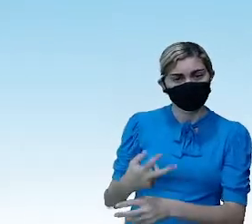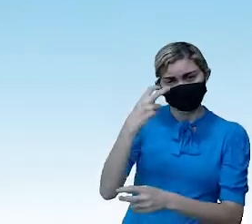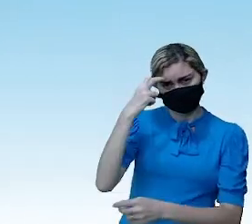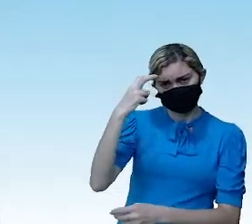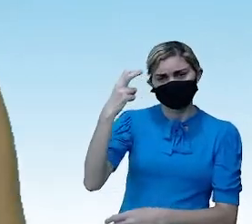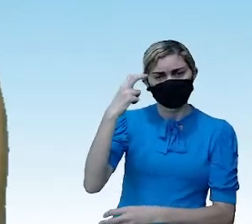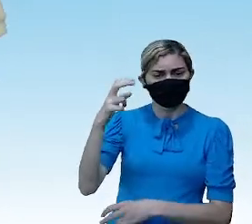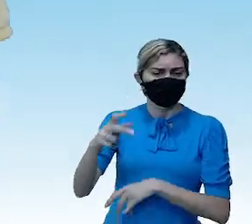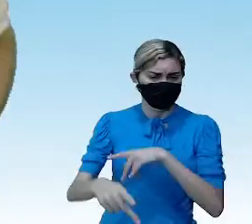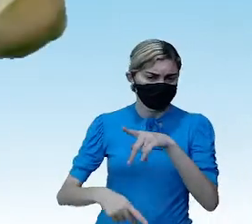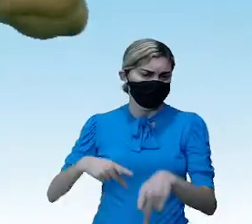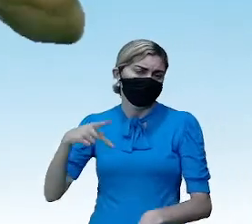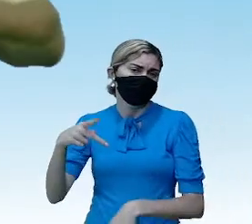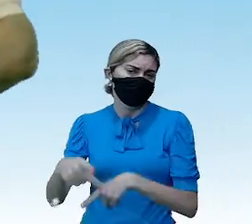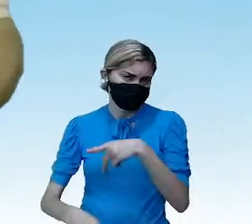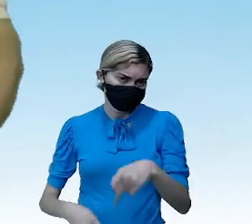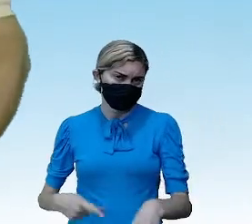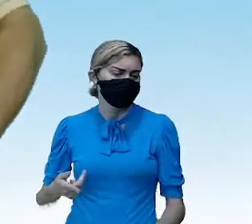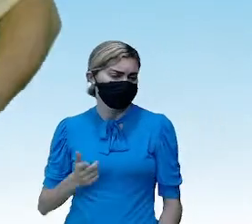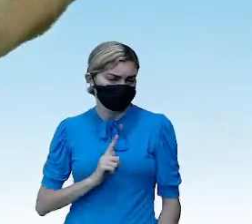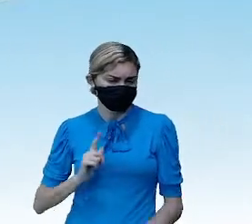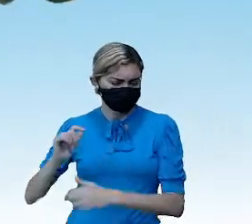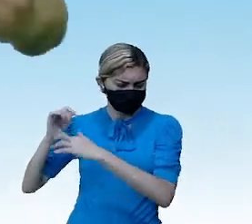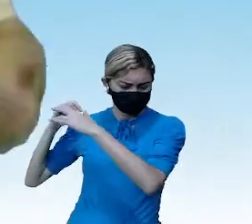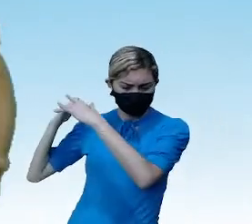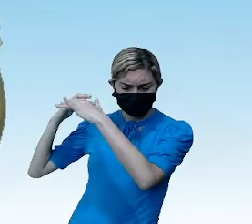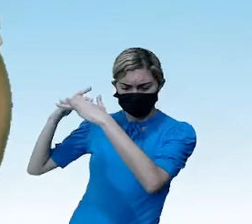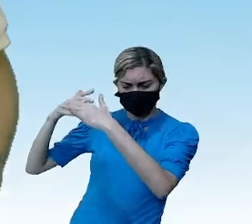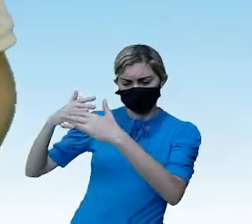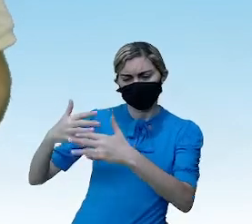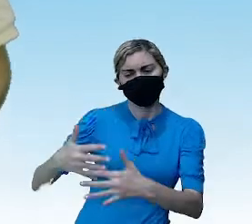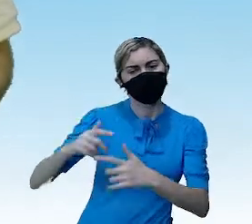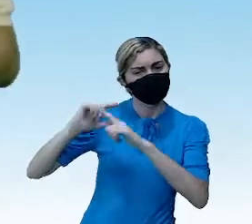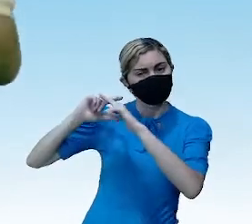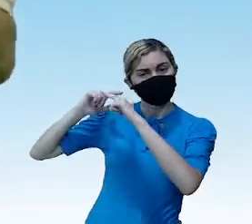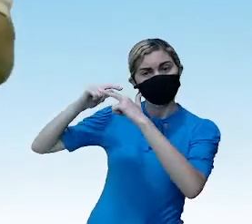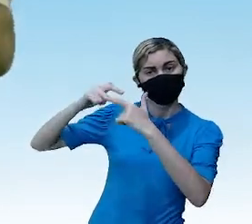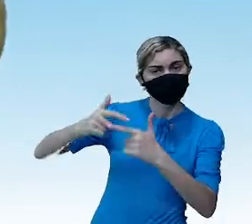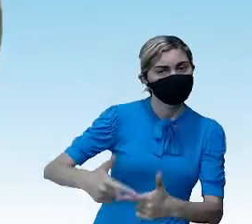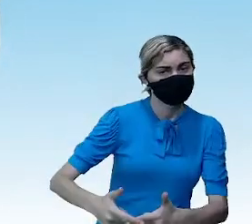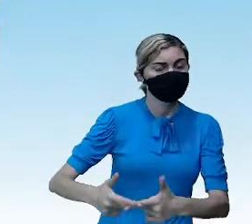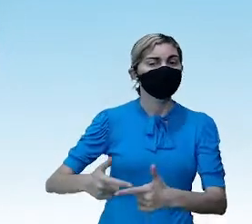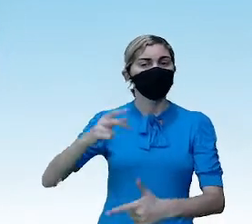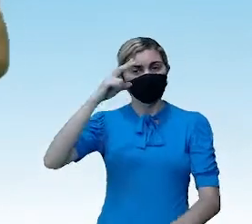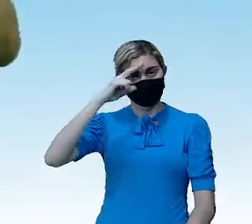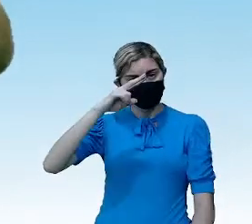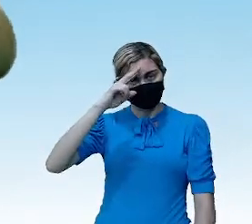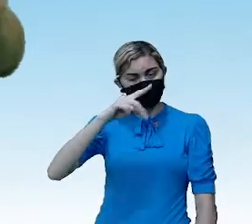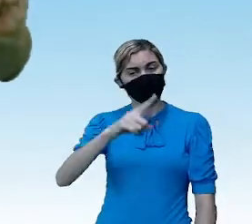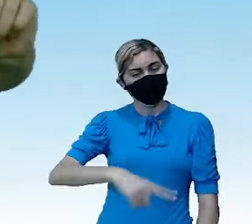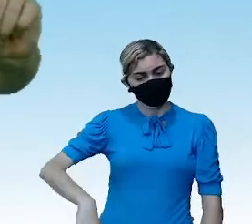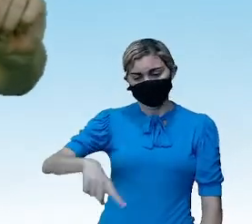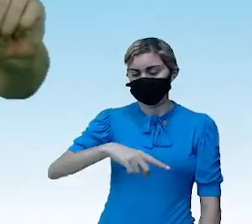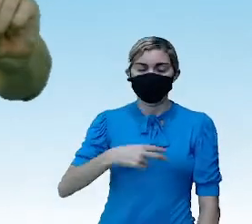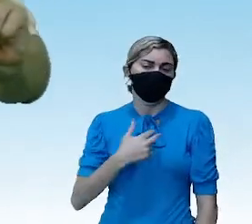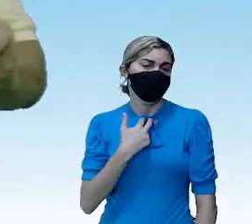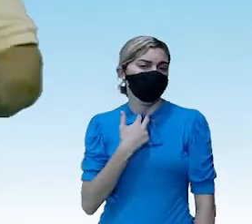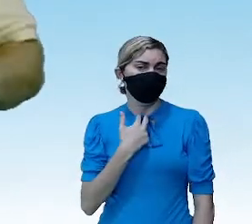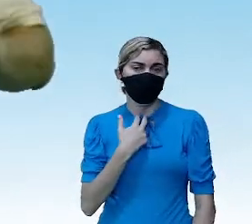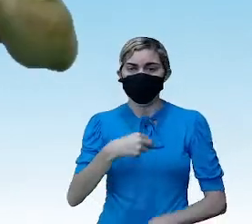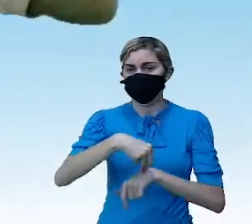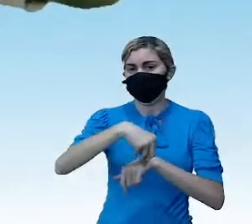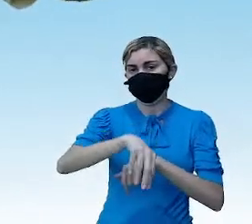desses povos, os povos que têm uma longa tradição. E lembrem-se que nós não podemos colocar